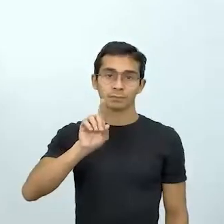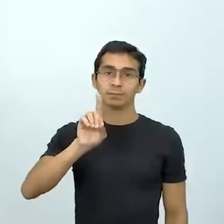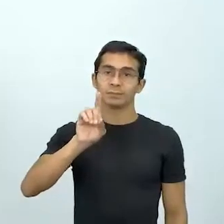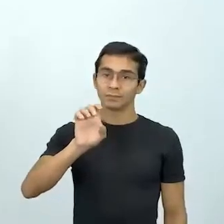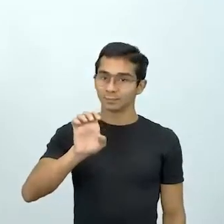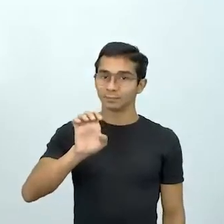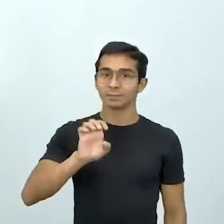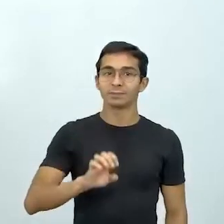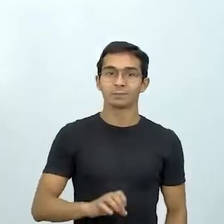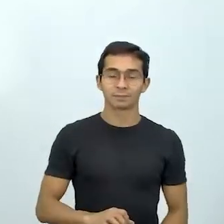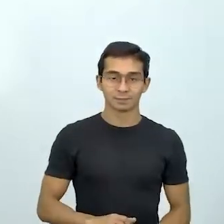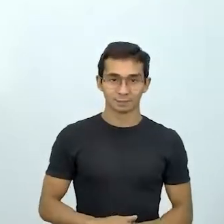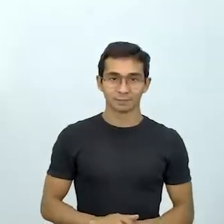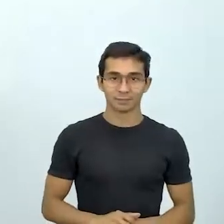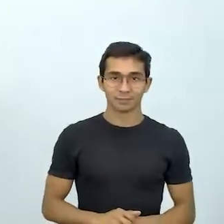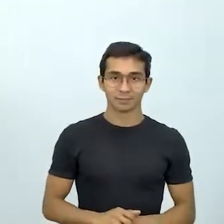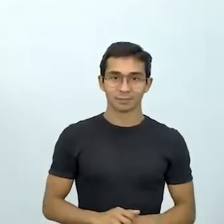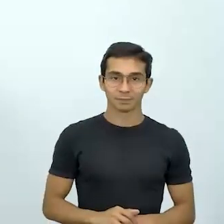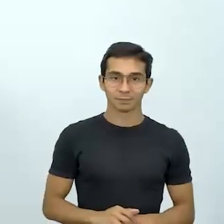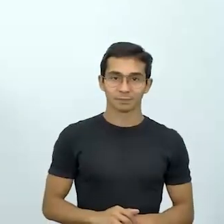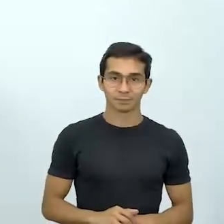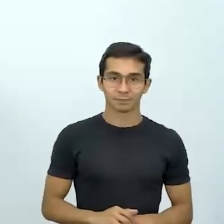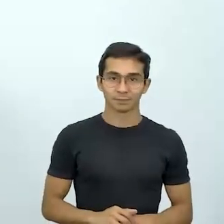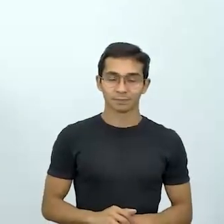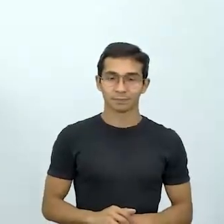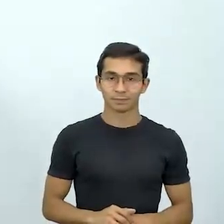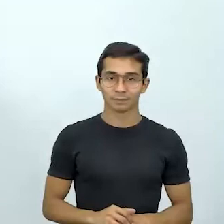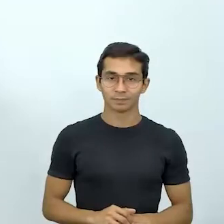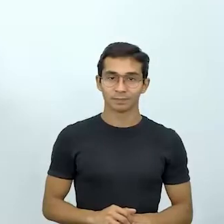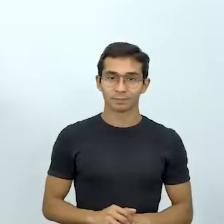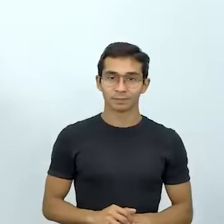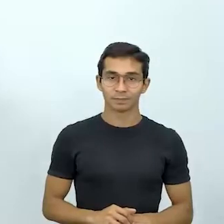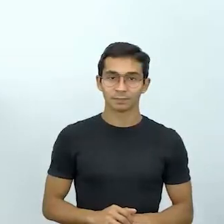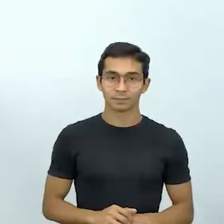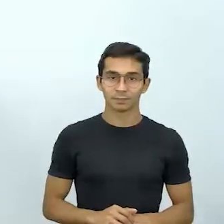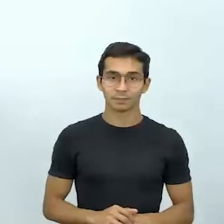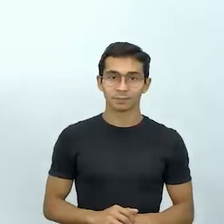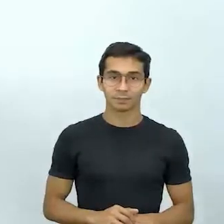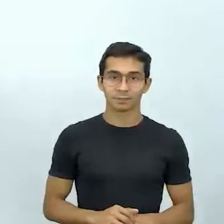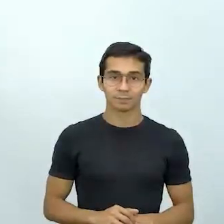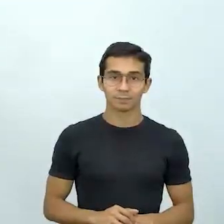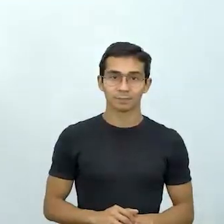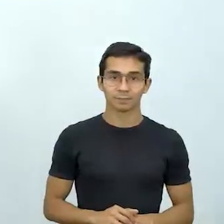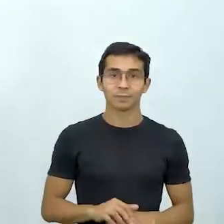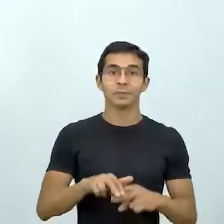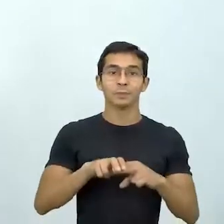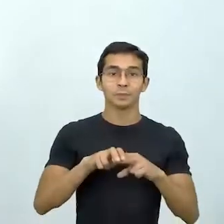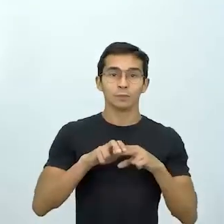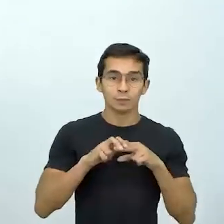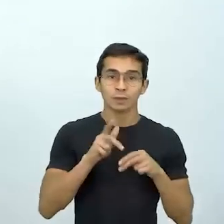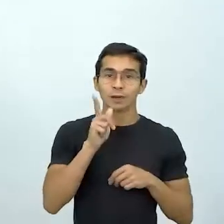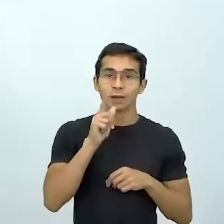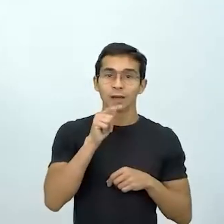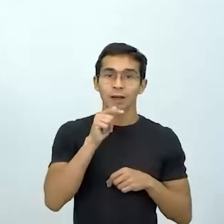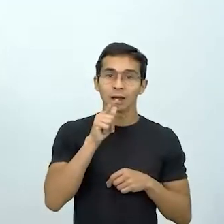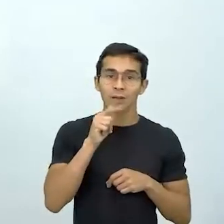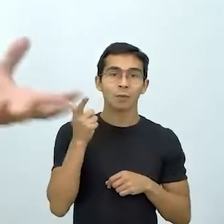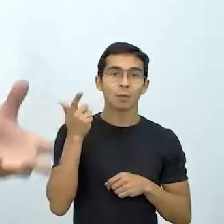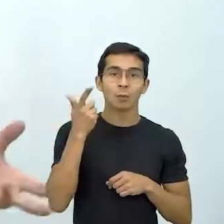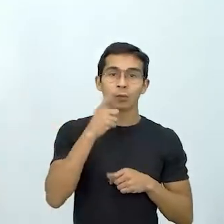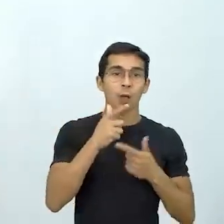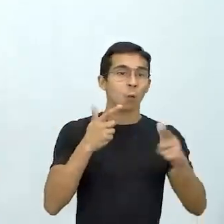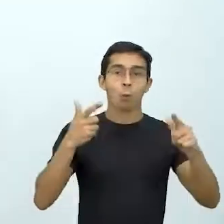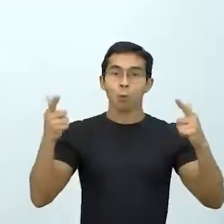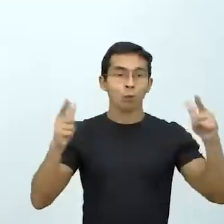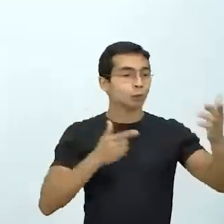uma tendência maior, né, em interagir com outros compostos de natureza semelhante